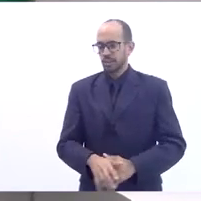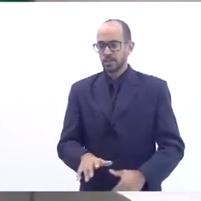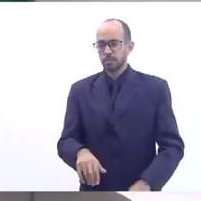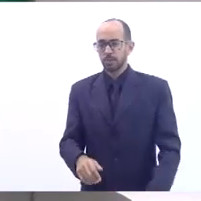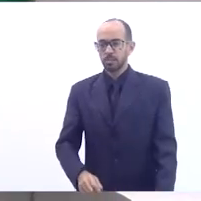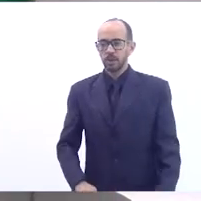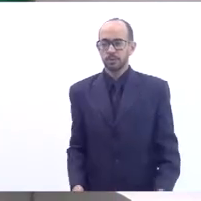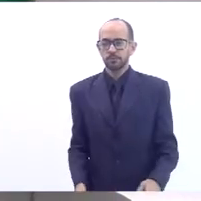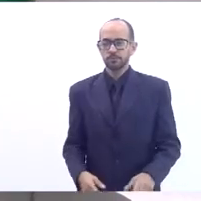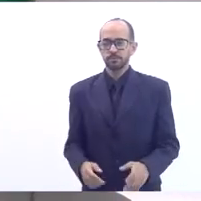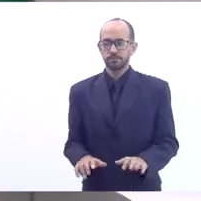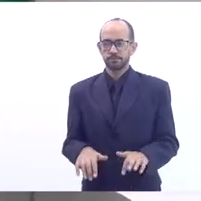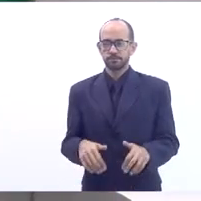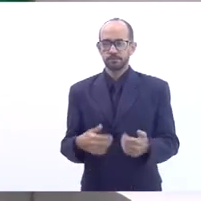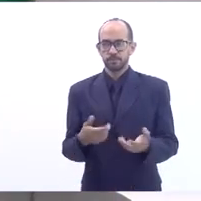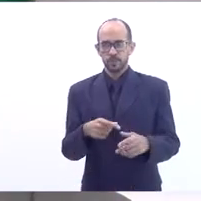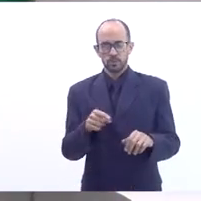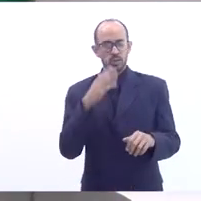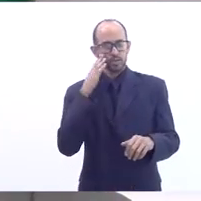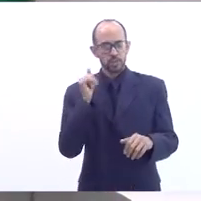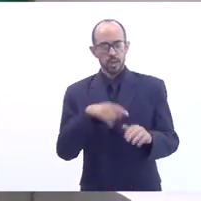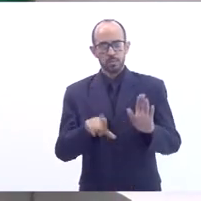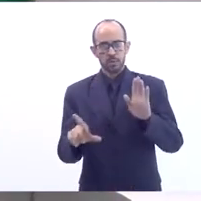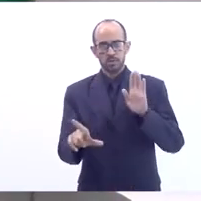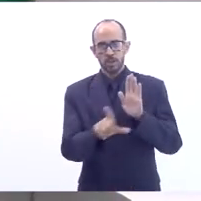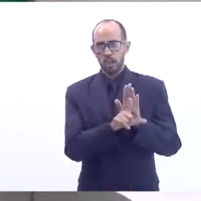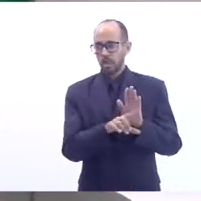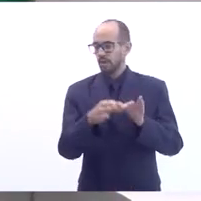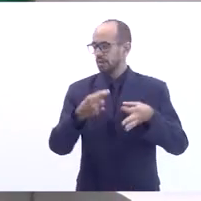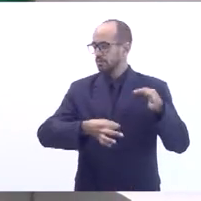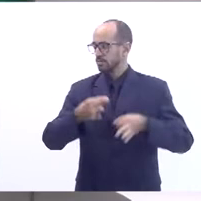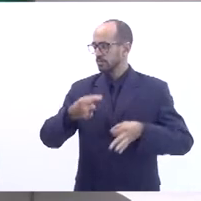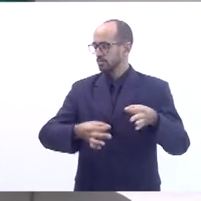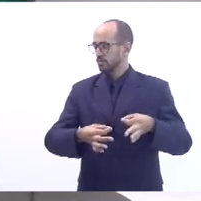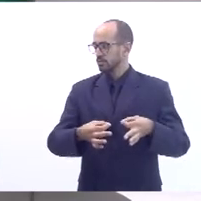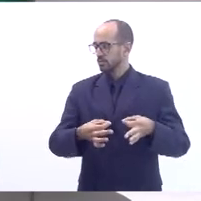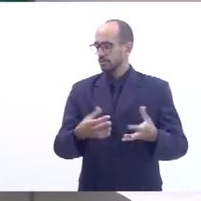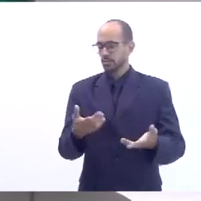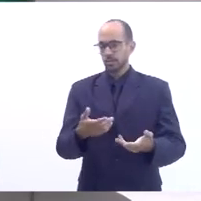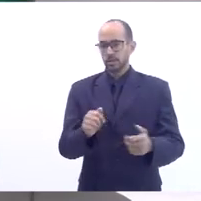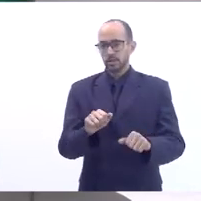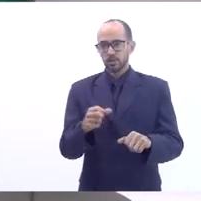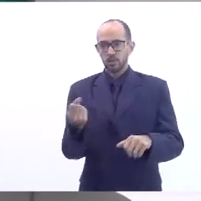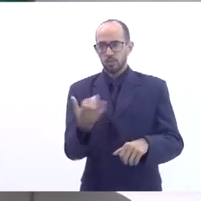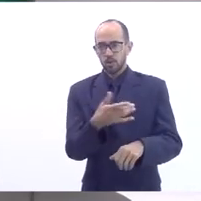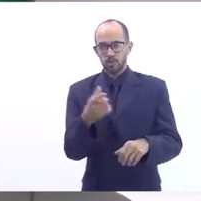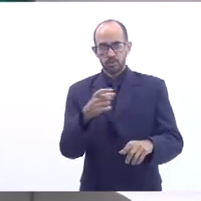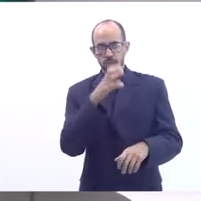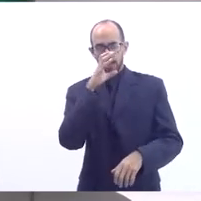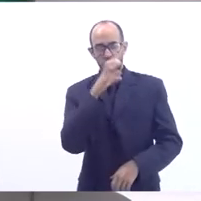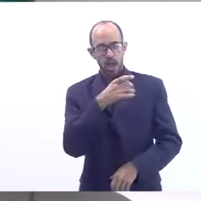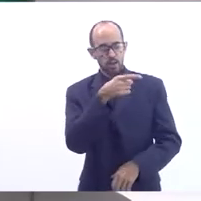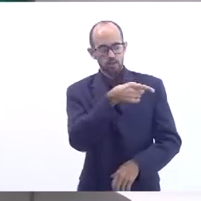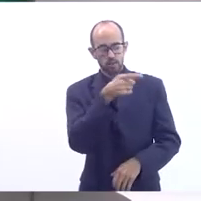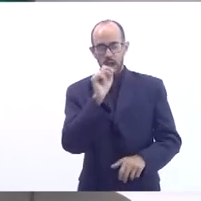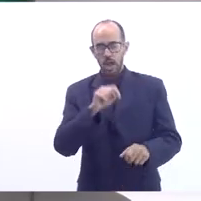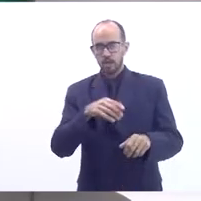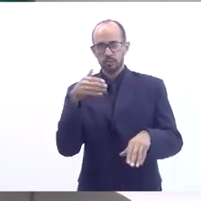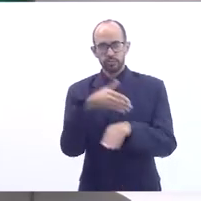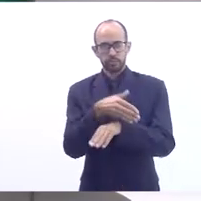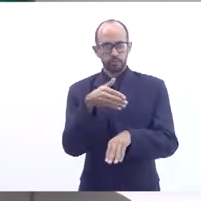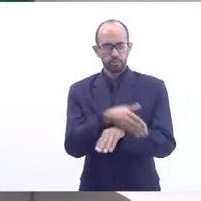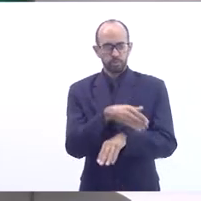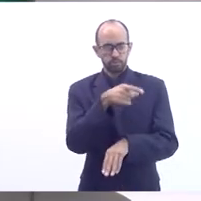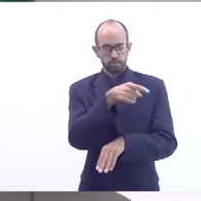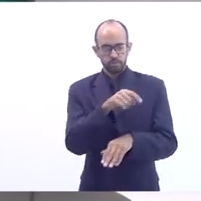em sabe que vocês usaram essa lei na justiça Quando vocês estavam sendo acusados invadidos